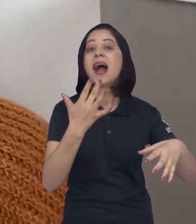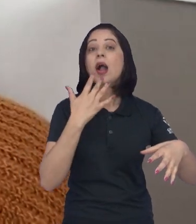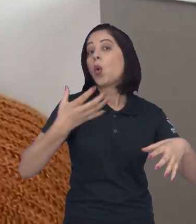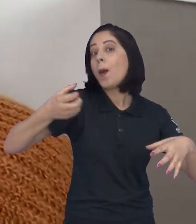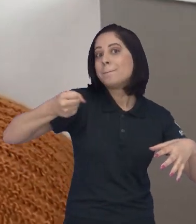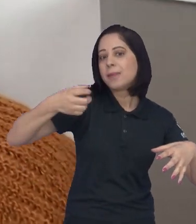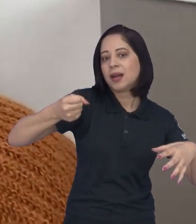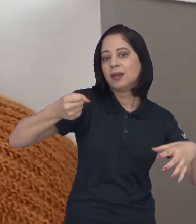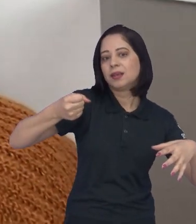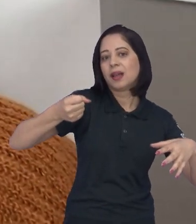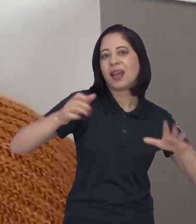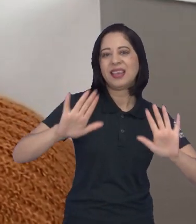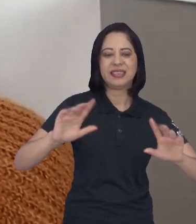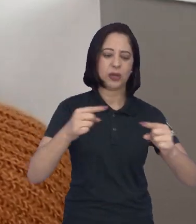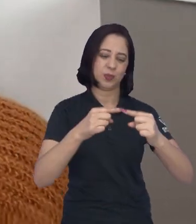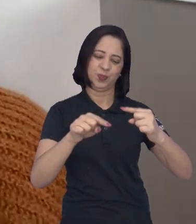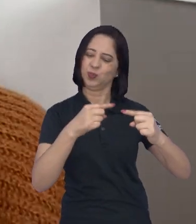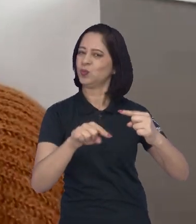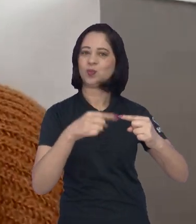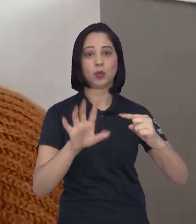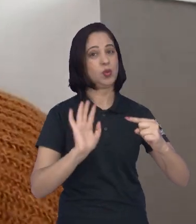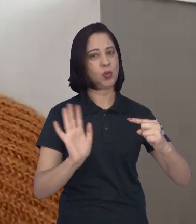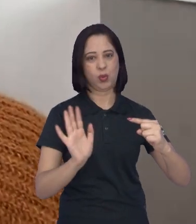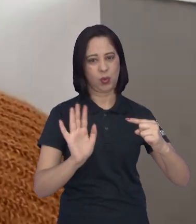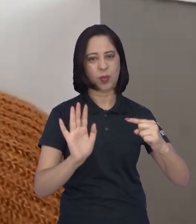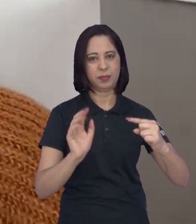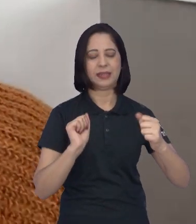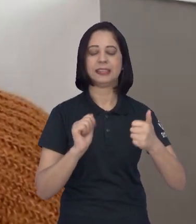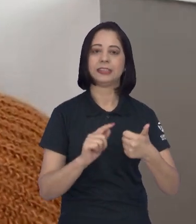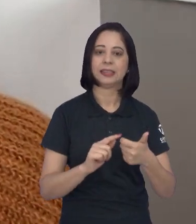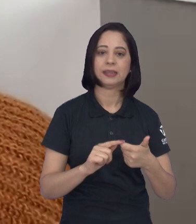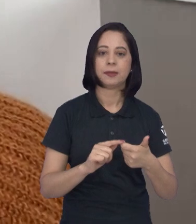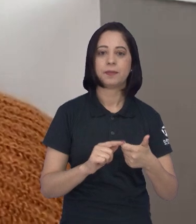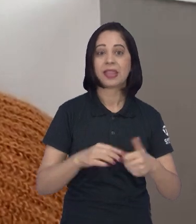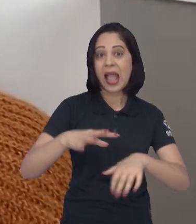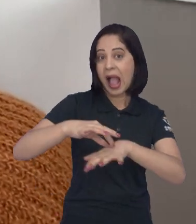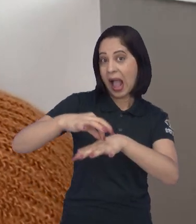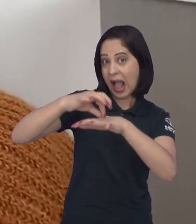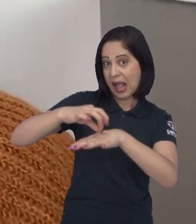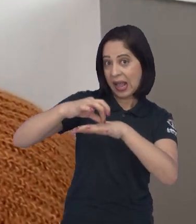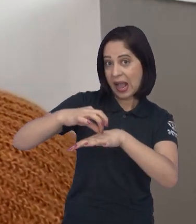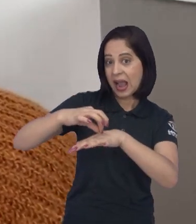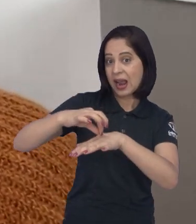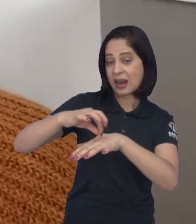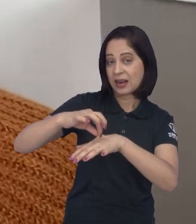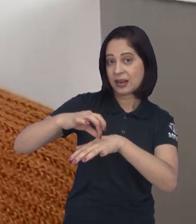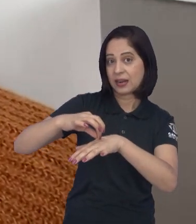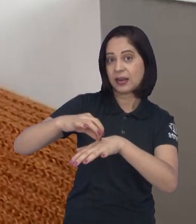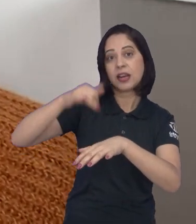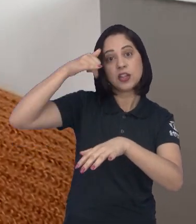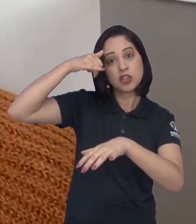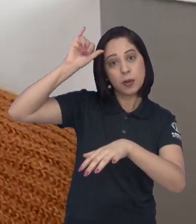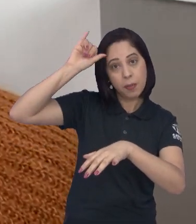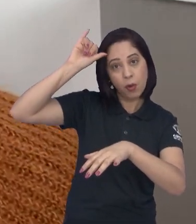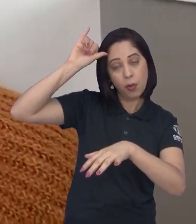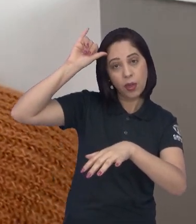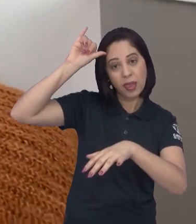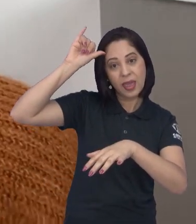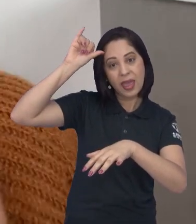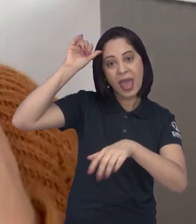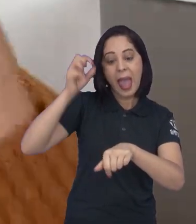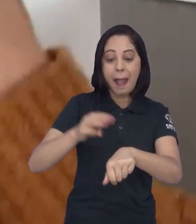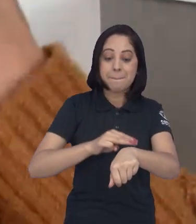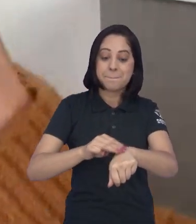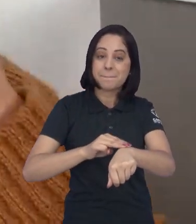arroz então não conta na composição das cinco cores a carne vermelha quando a gente cozinha ela fica marrom igual o feijão